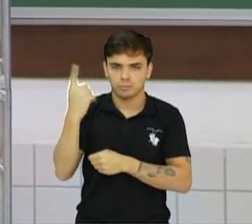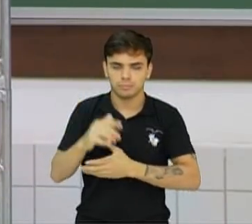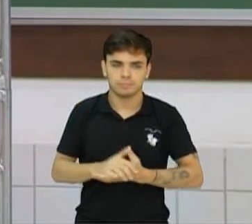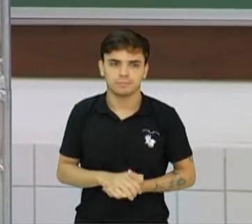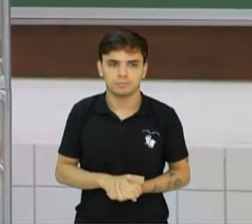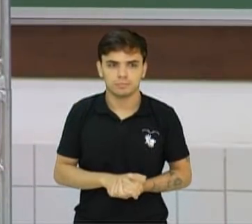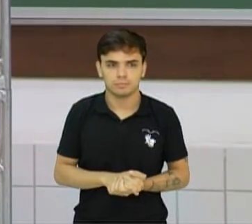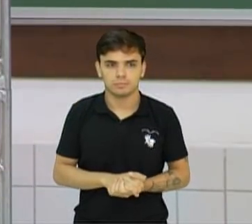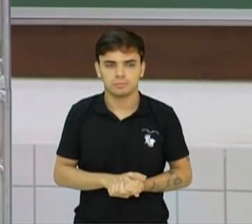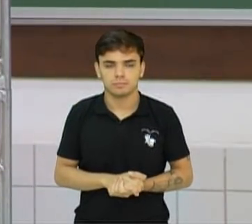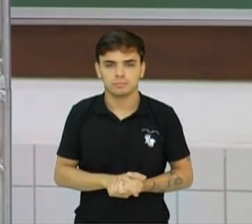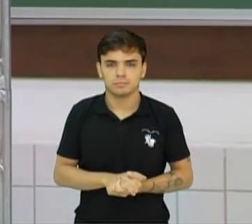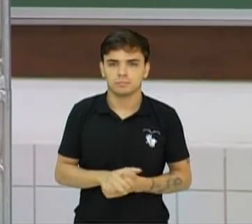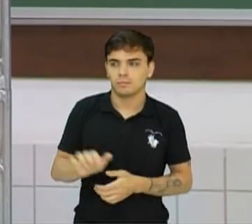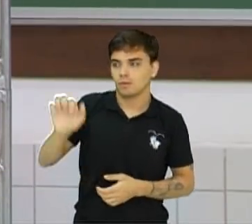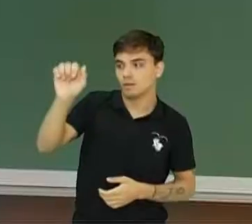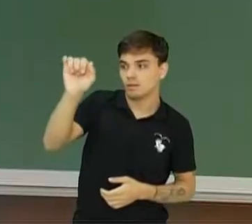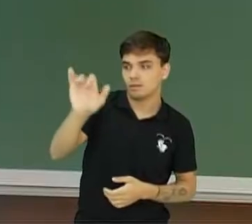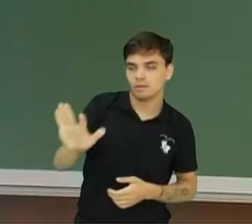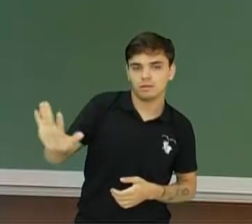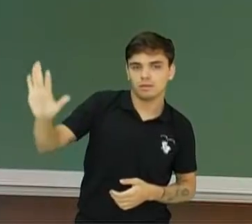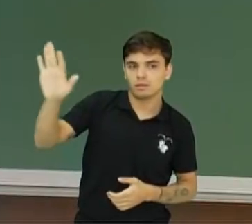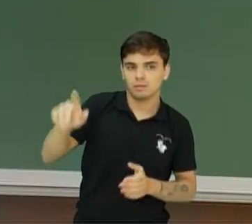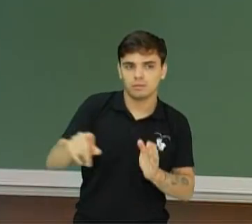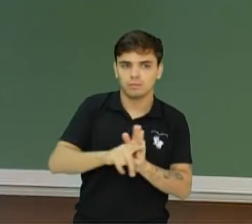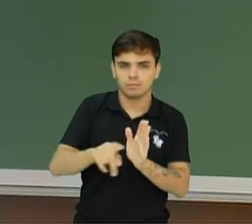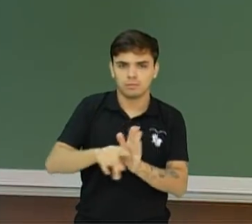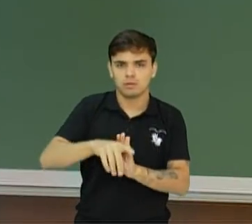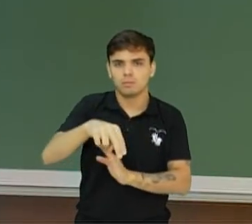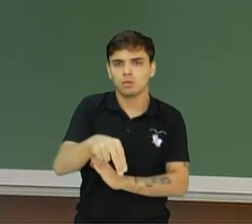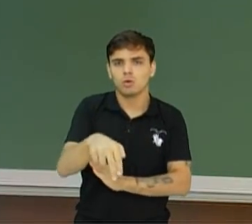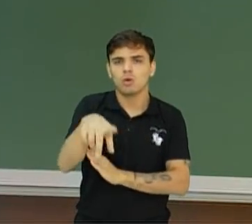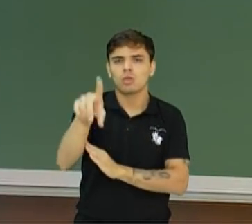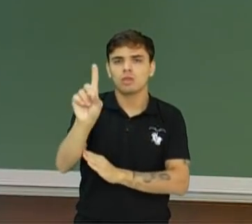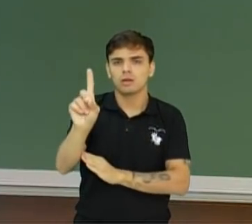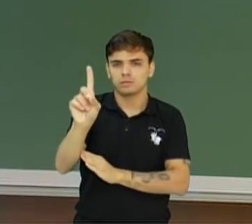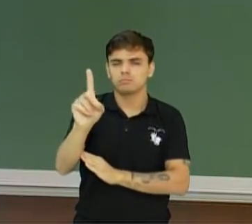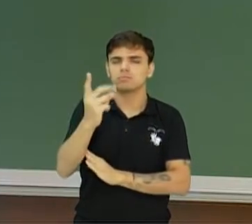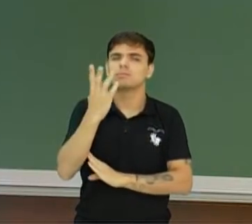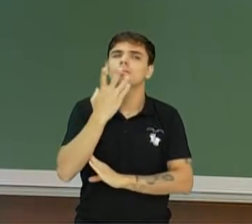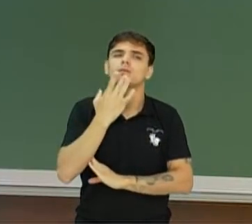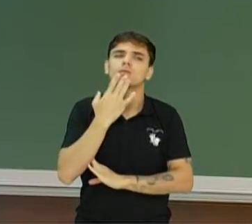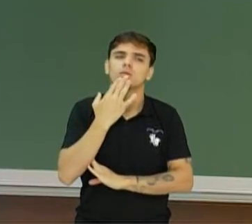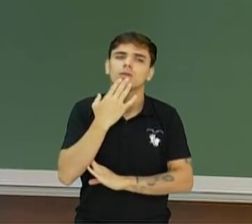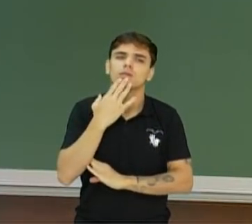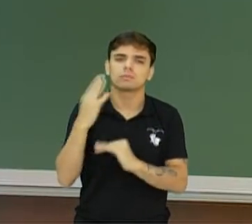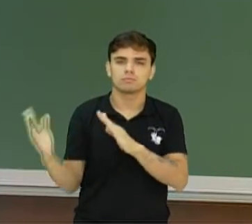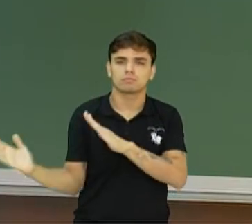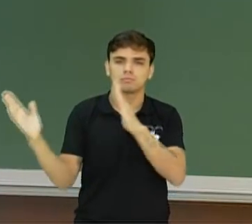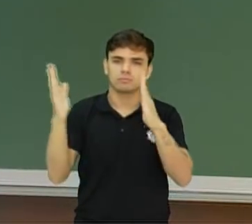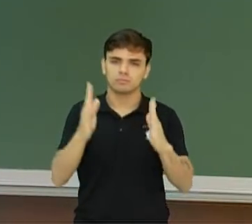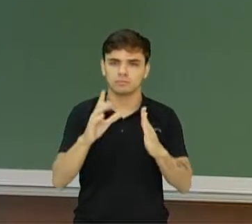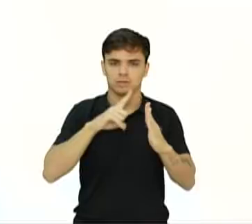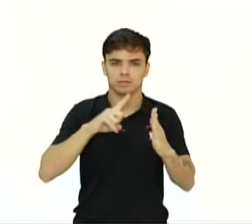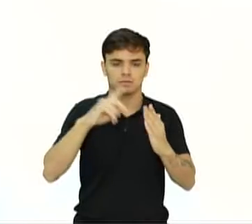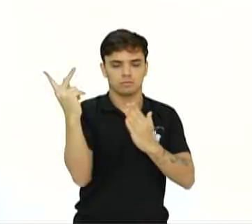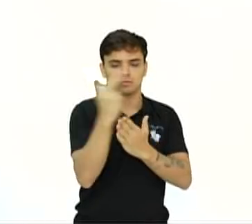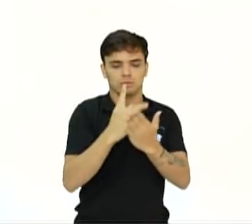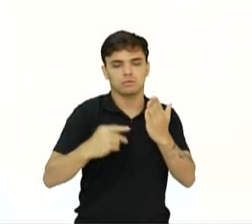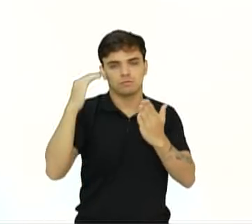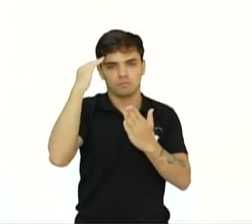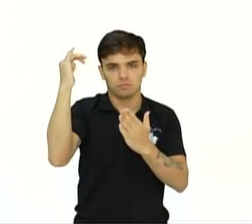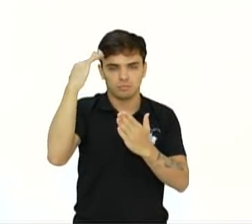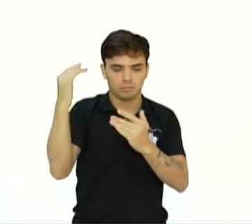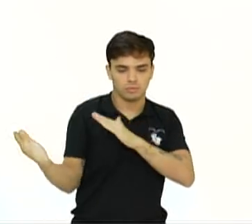Então aqui é uma imagem bem lá do Nordeste, colorido, né? Umas imagens bem coloridas. Aqui um desenho famoso e